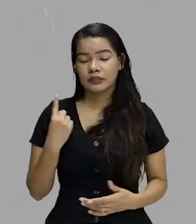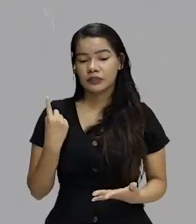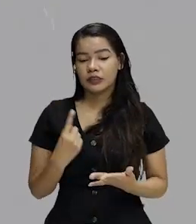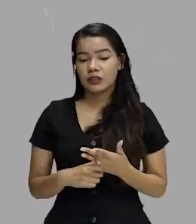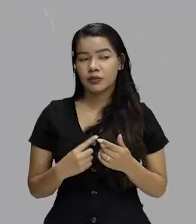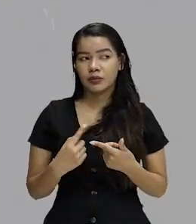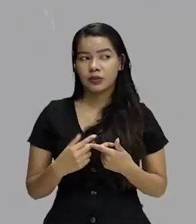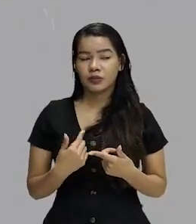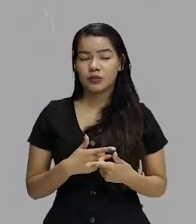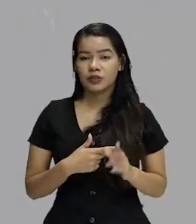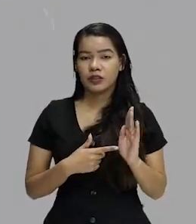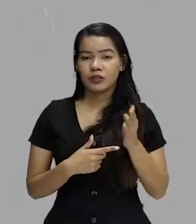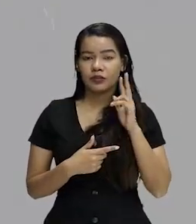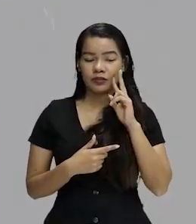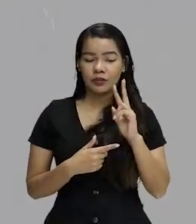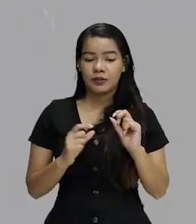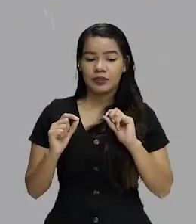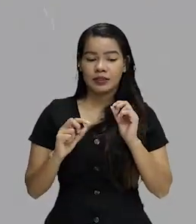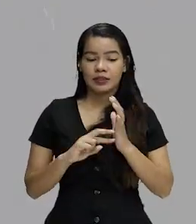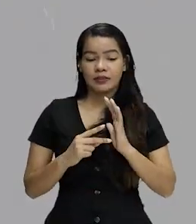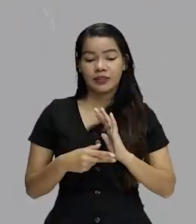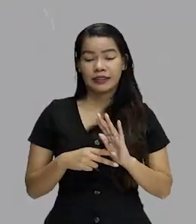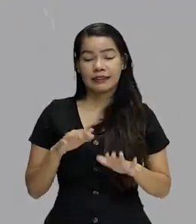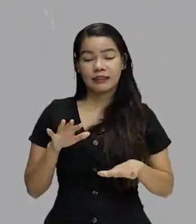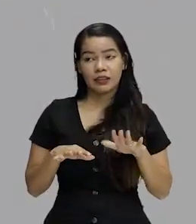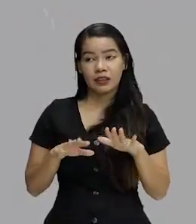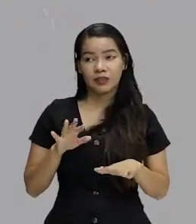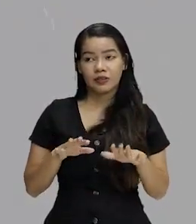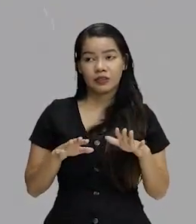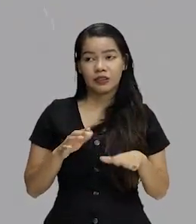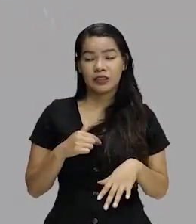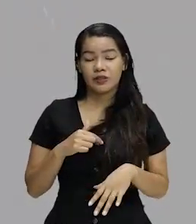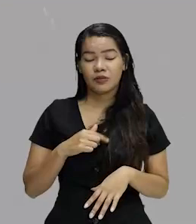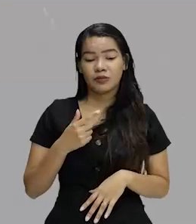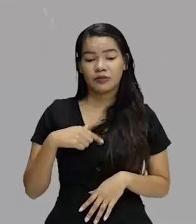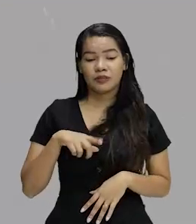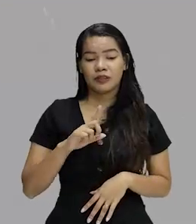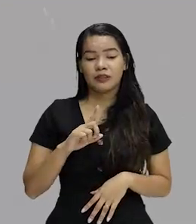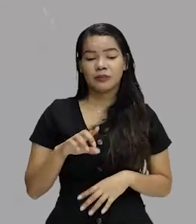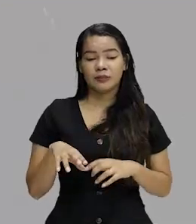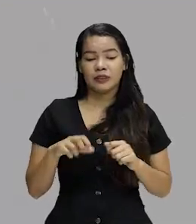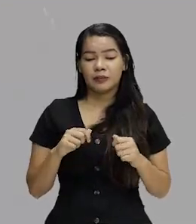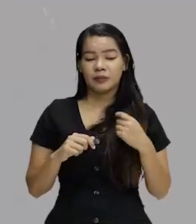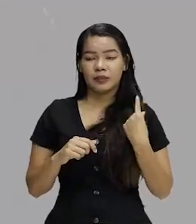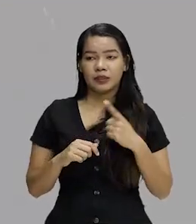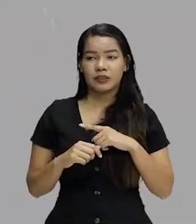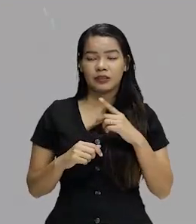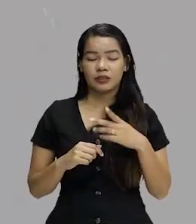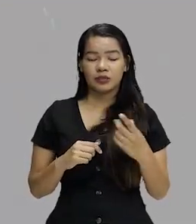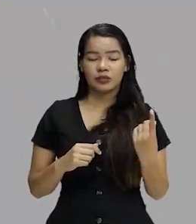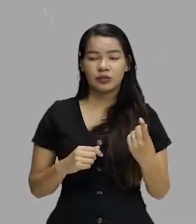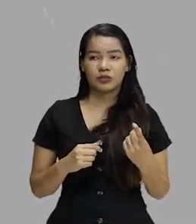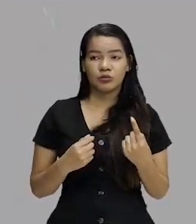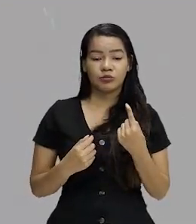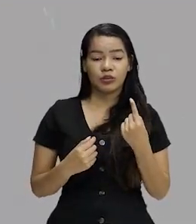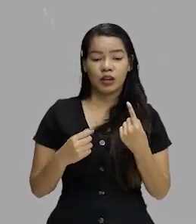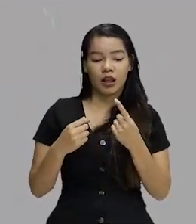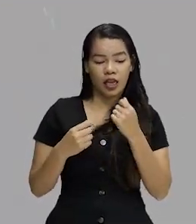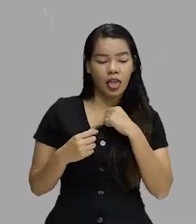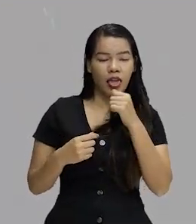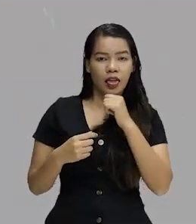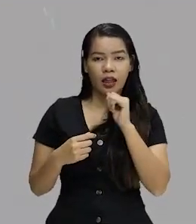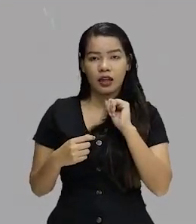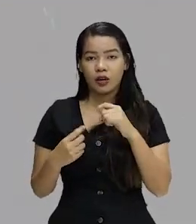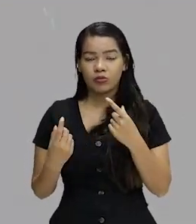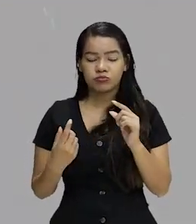vimos, maybe significa talvez. Talvez eu vá pegar para nós, eu vá comprar um sorvete ou um